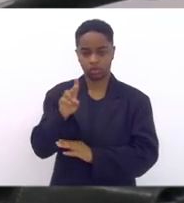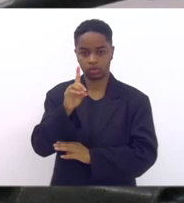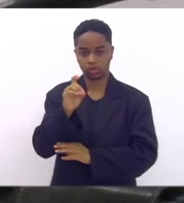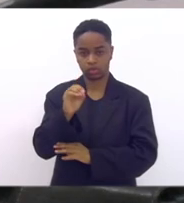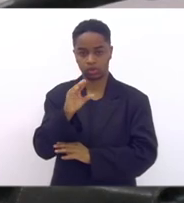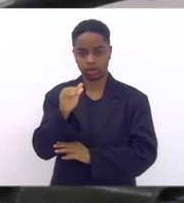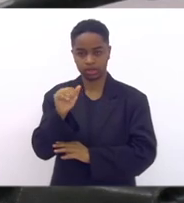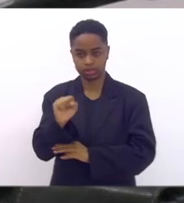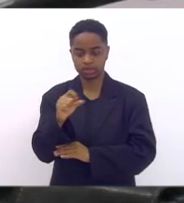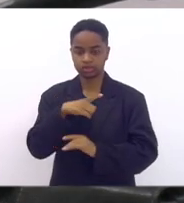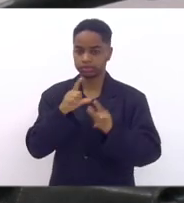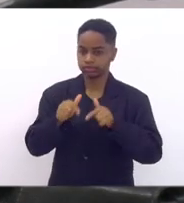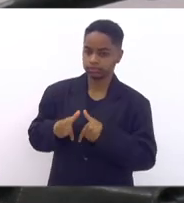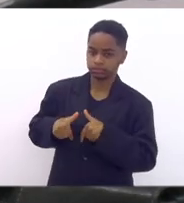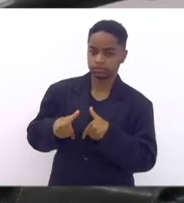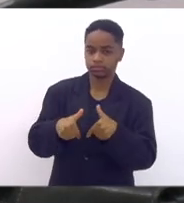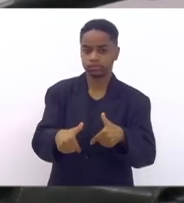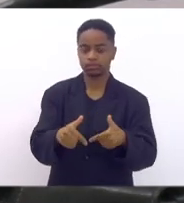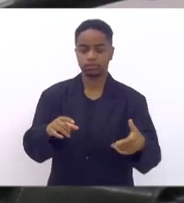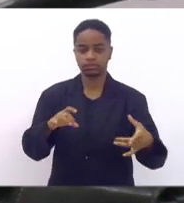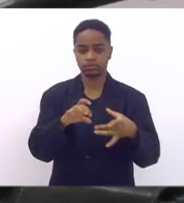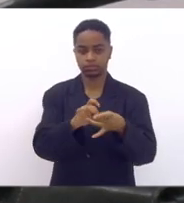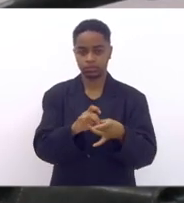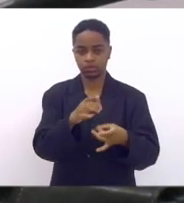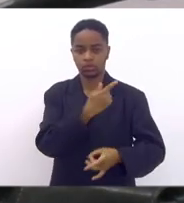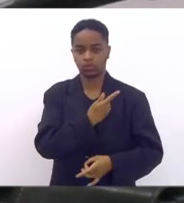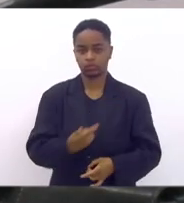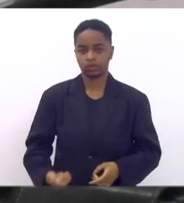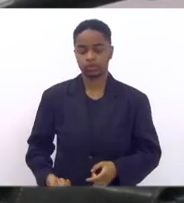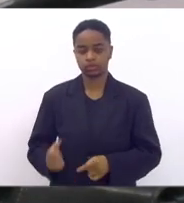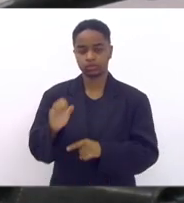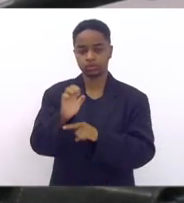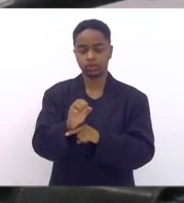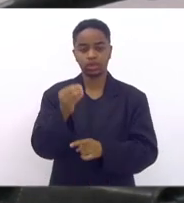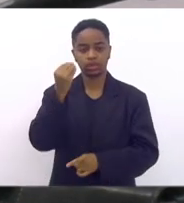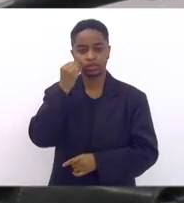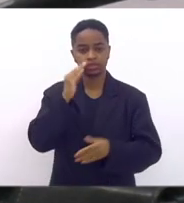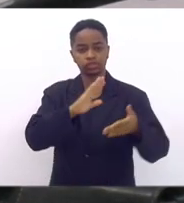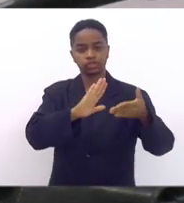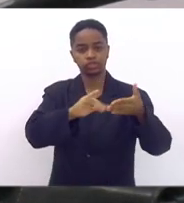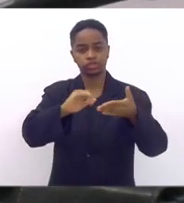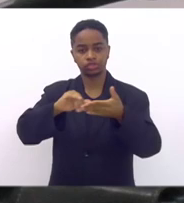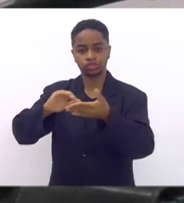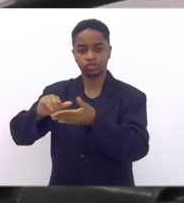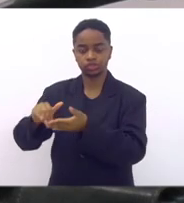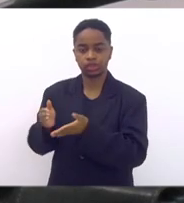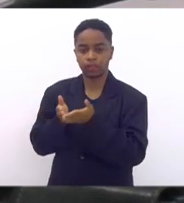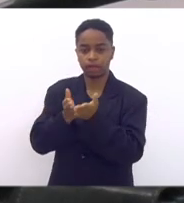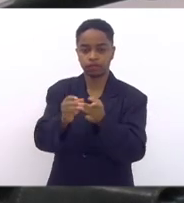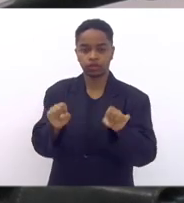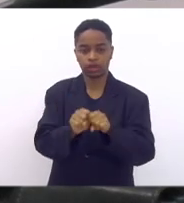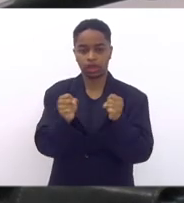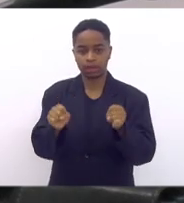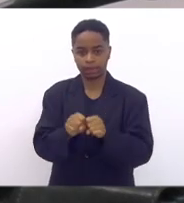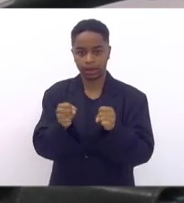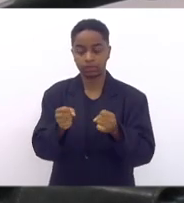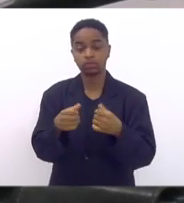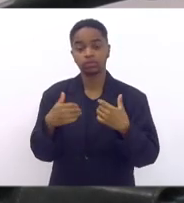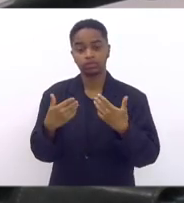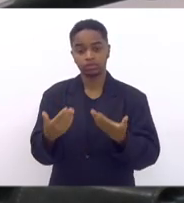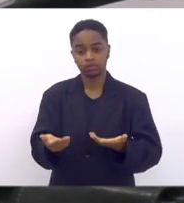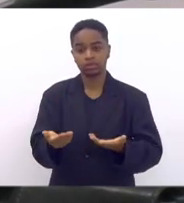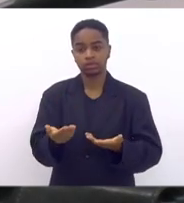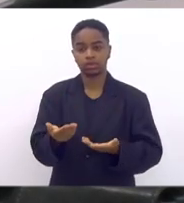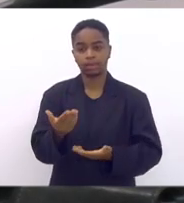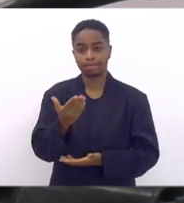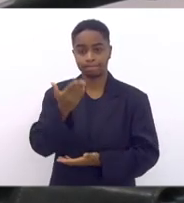pelas portos Rios em parceria com o Governo do Estado começou o trabalho de remover as carcaças de um em que um dia foram navios que